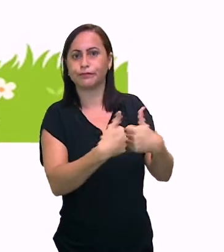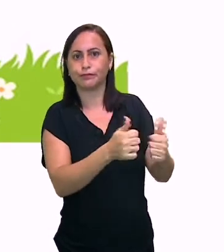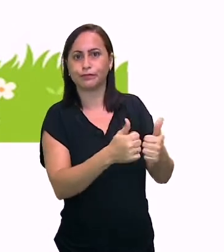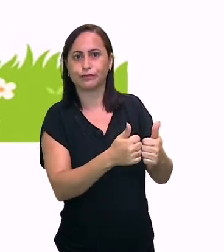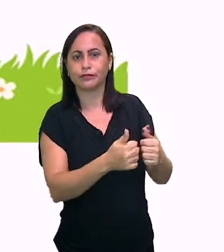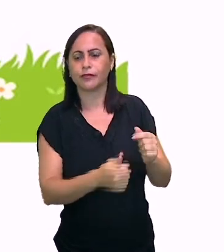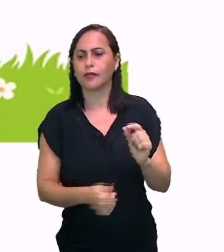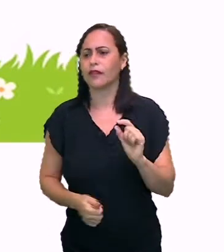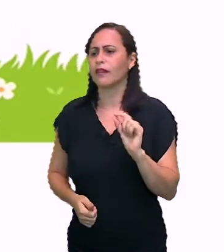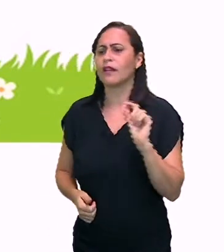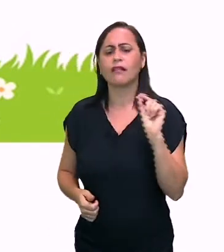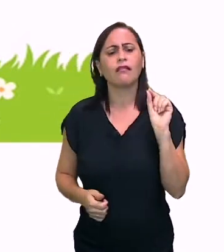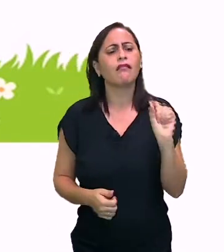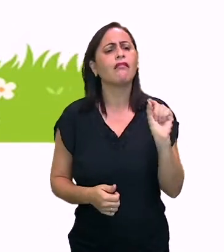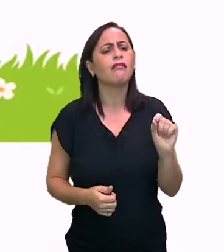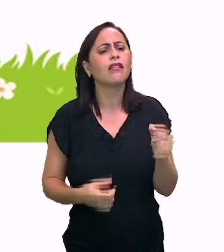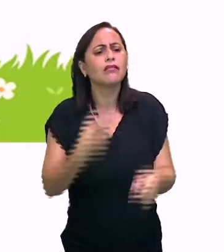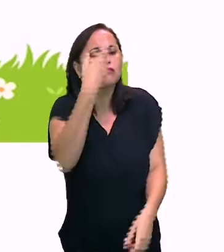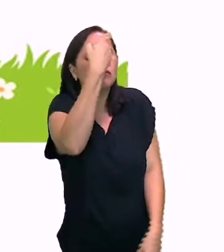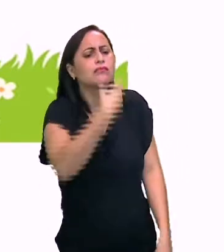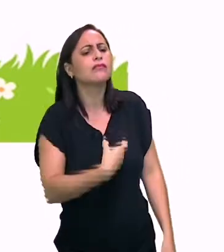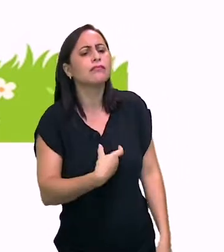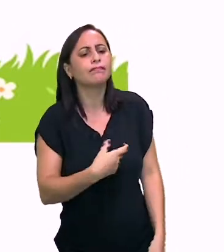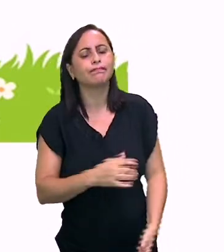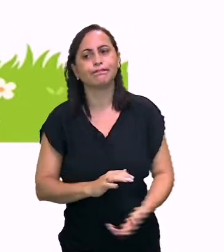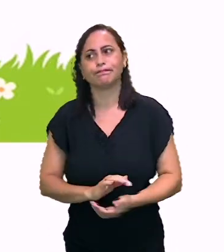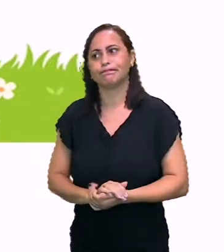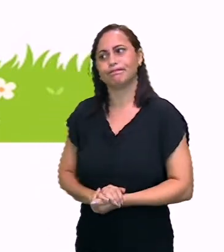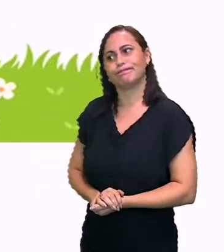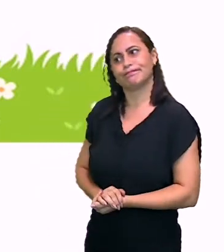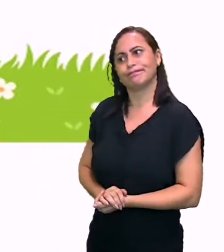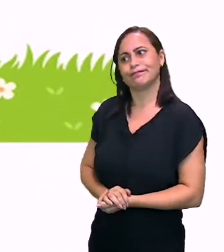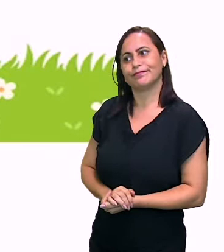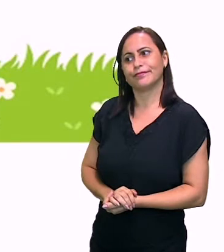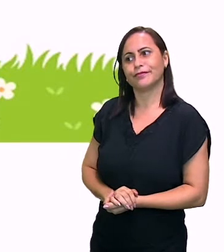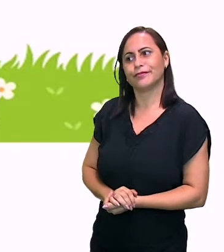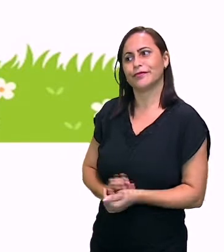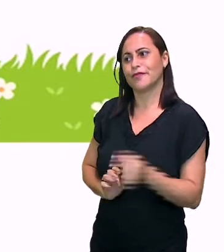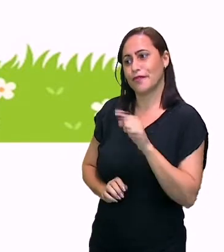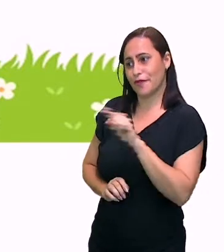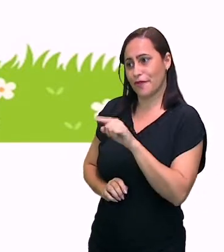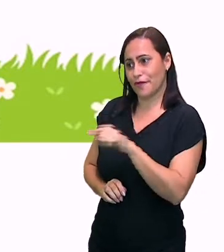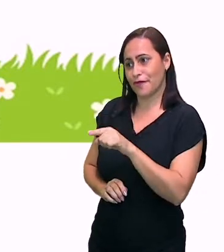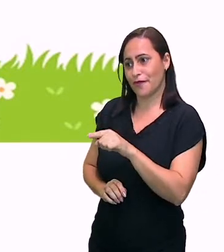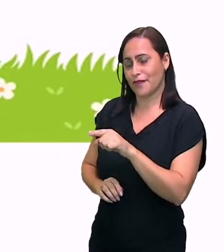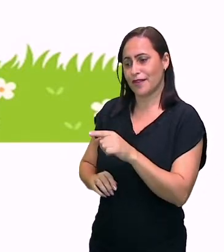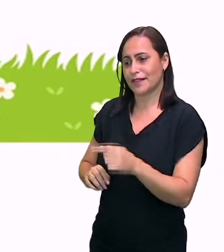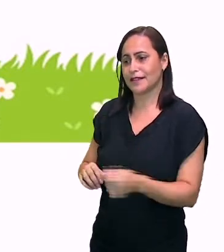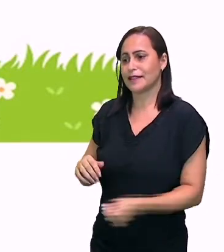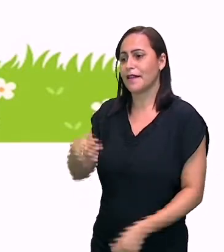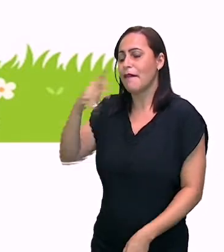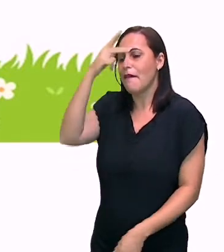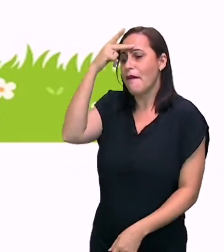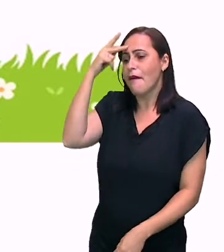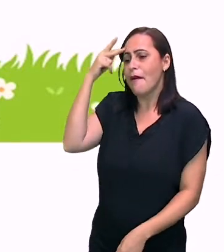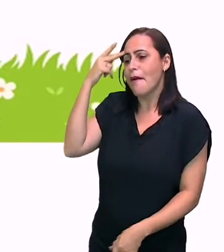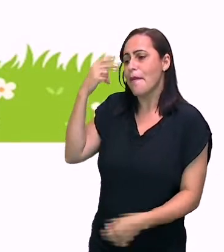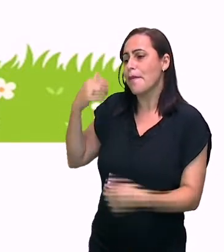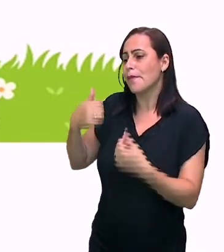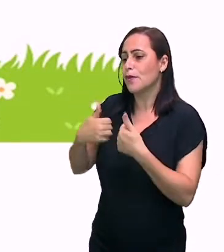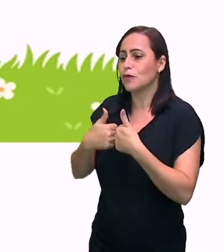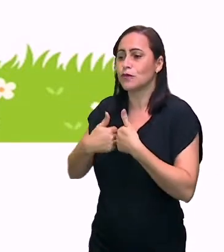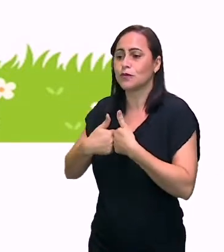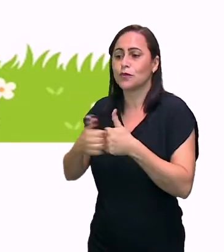quem sou eu? O motorista responde: é um passageiro.